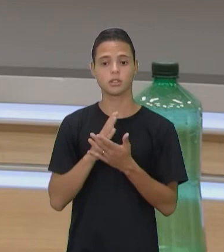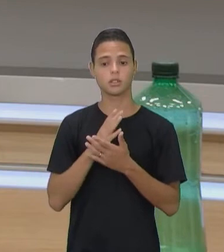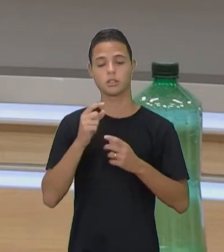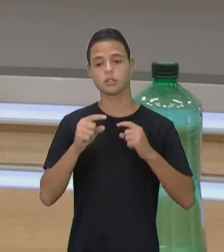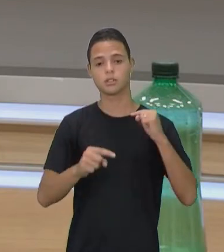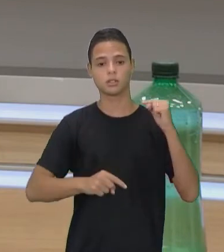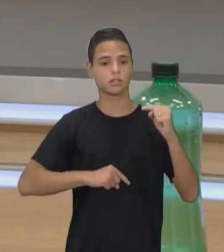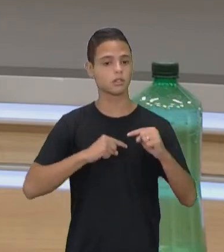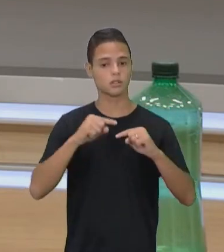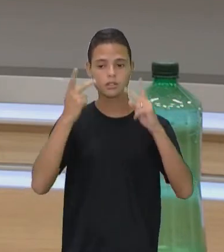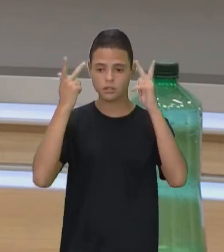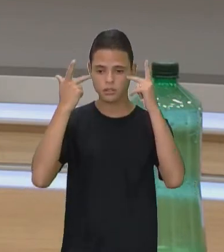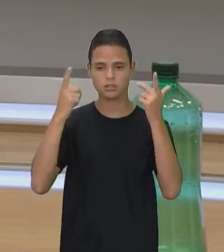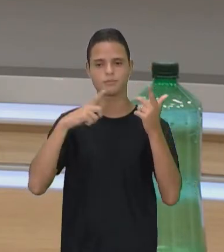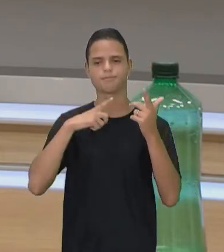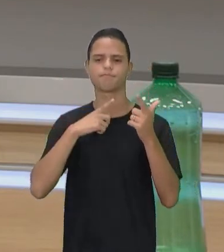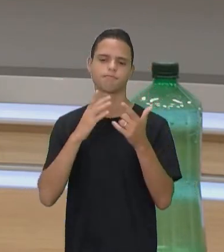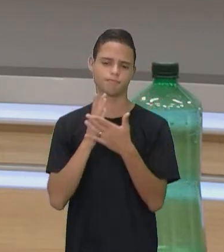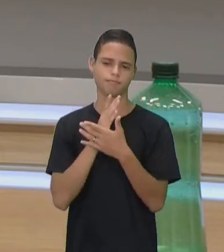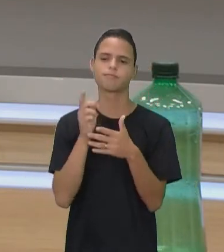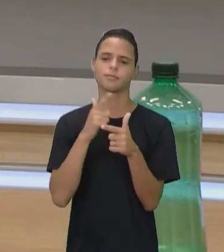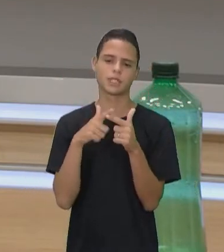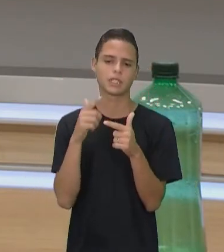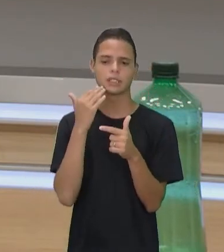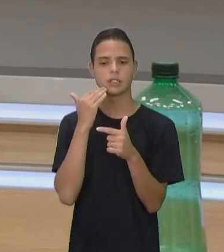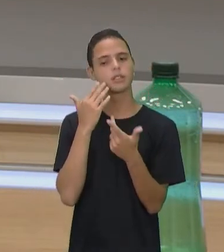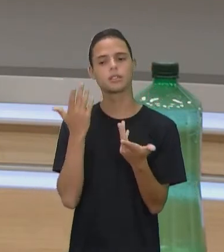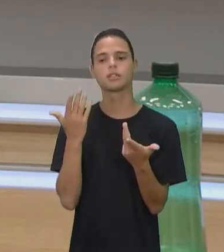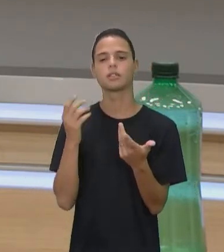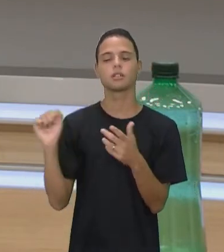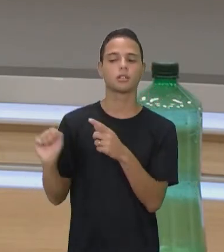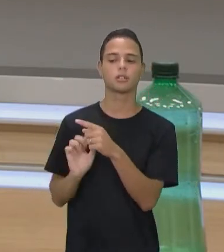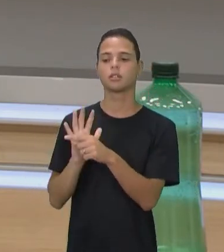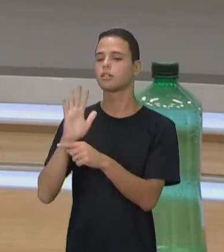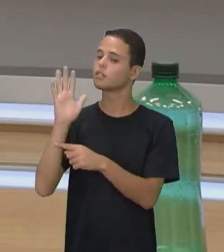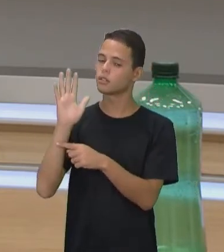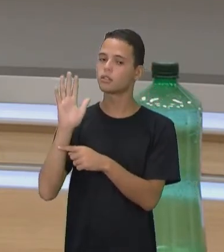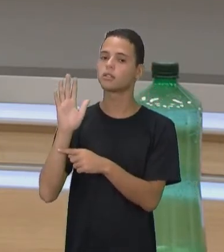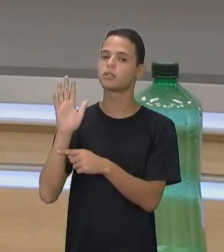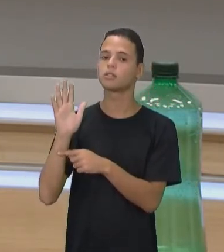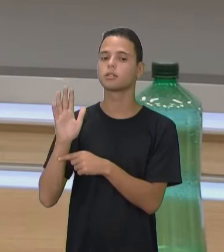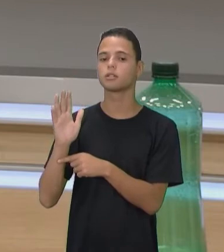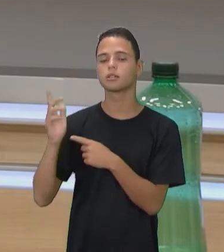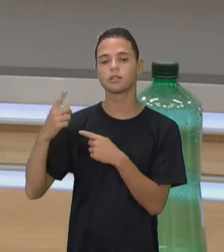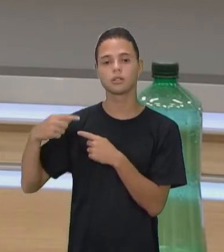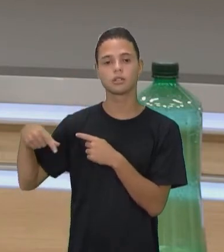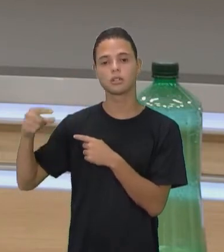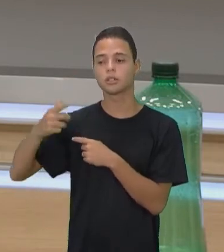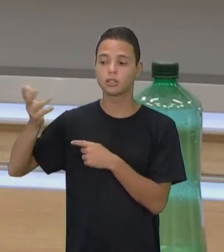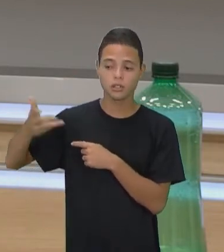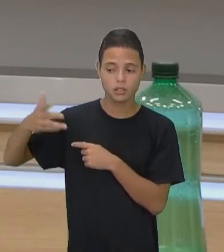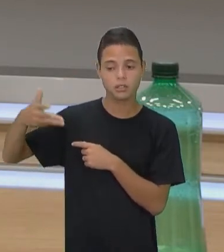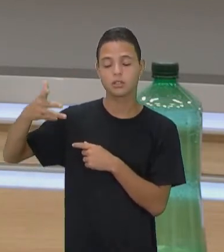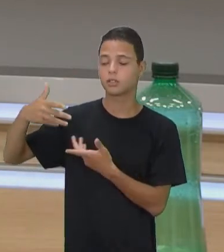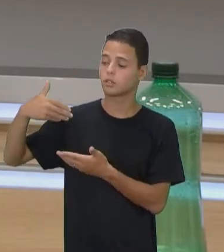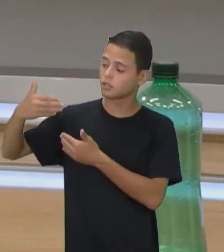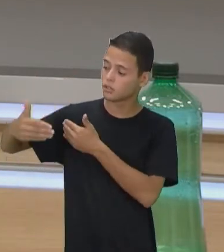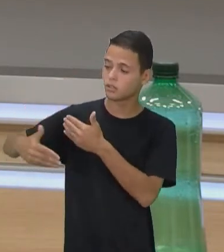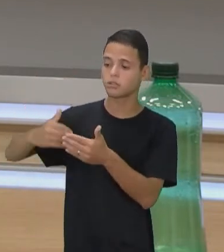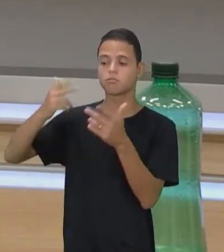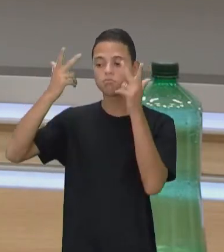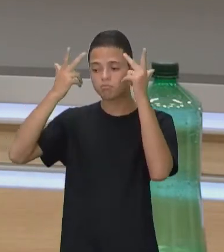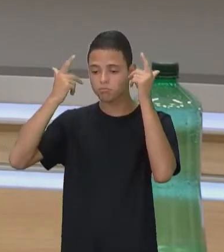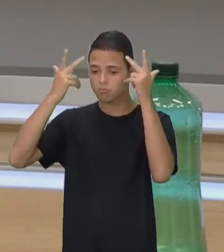naturais por conta dessa emissão constante desses gases, por conta da gente acelerar um processo que antes era natural,